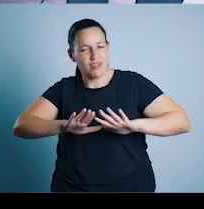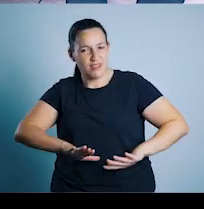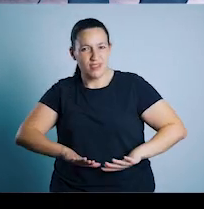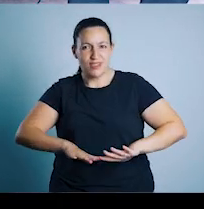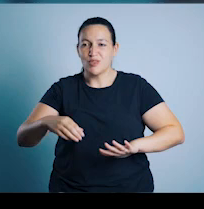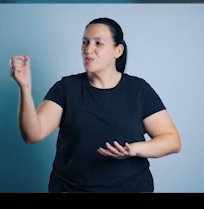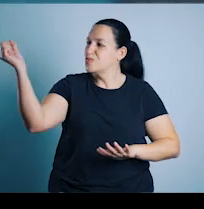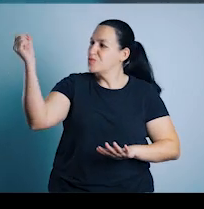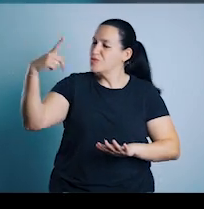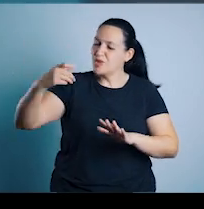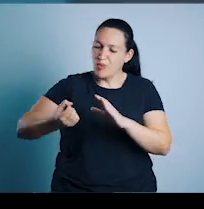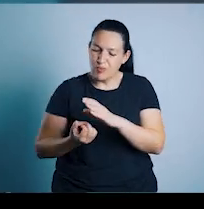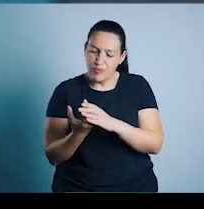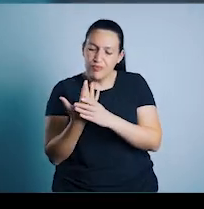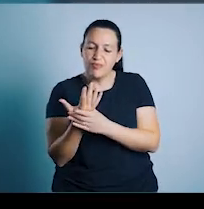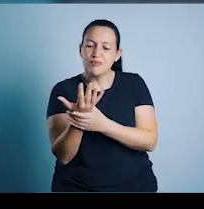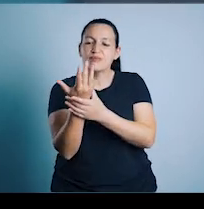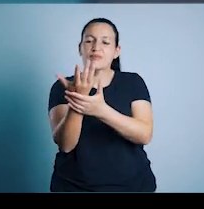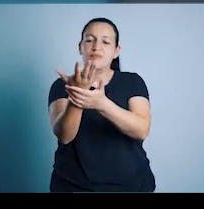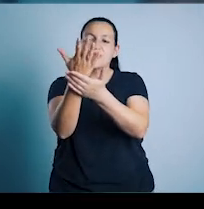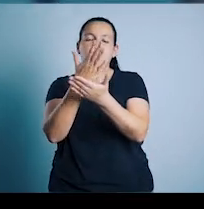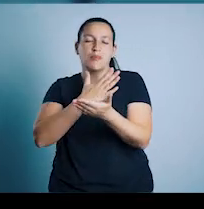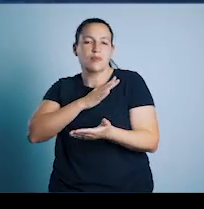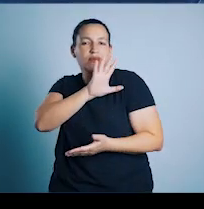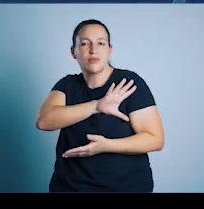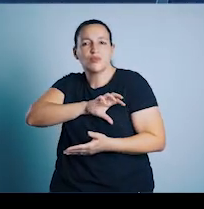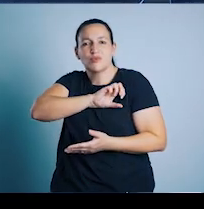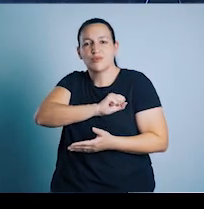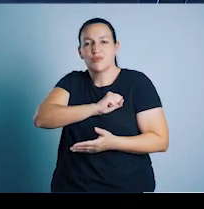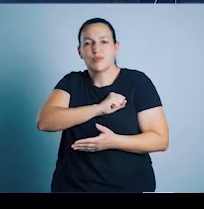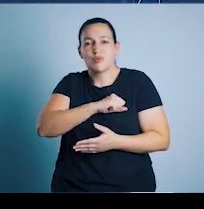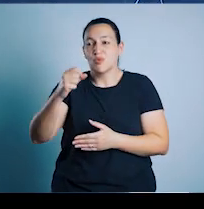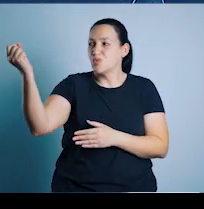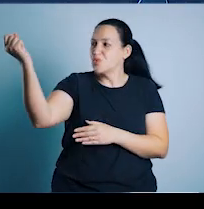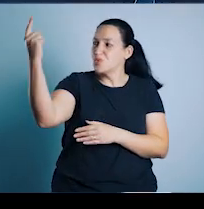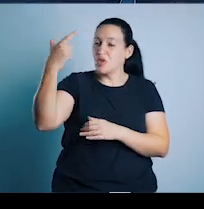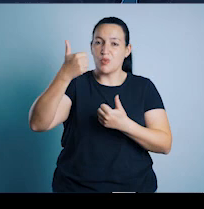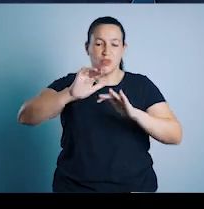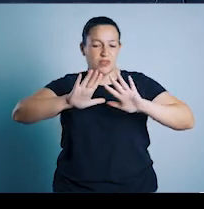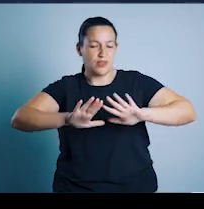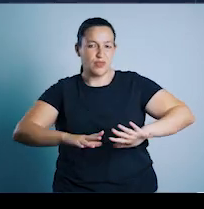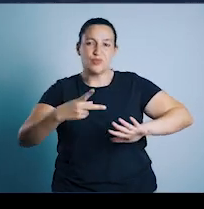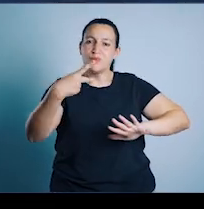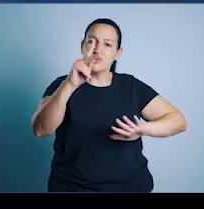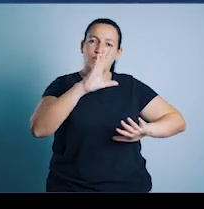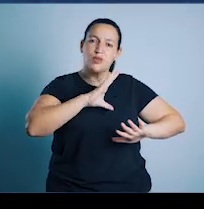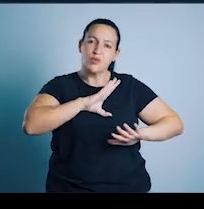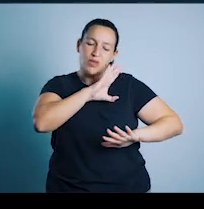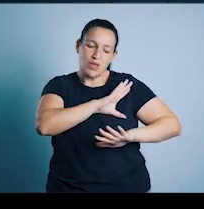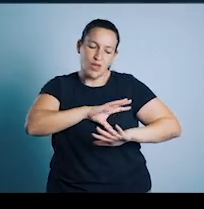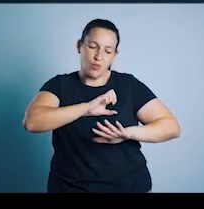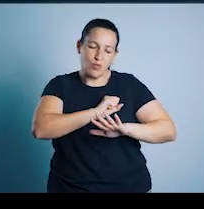sempre está em ti, meu amor. O sol está em ti.